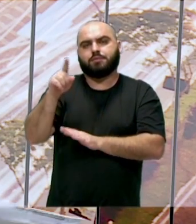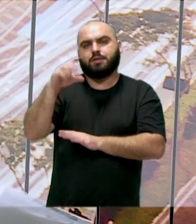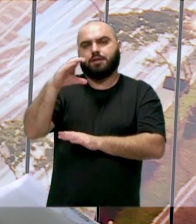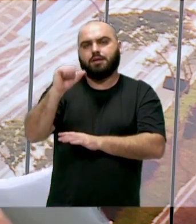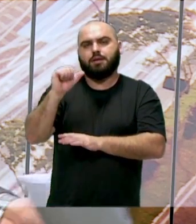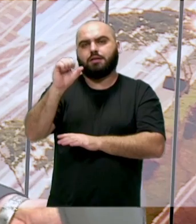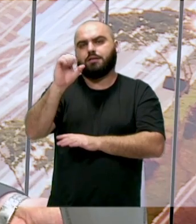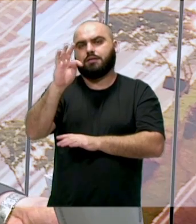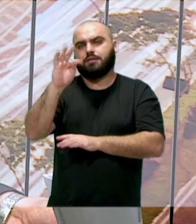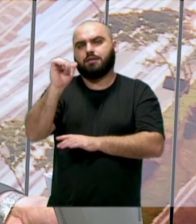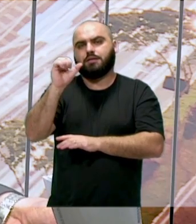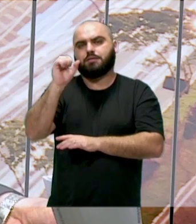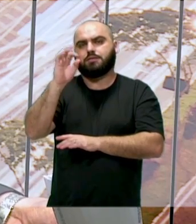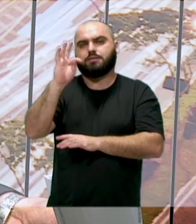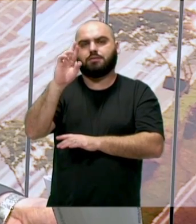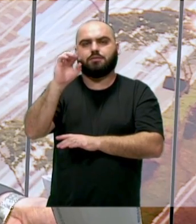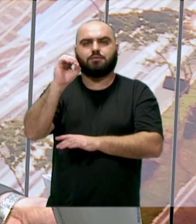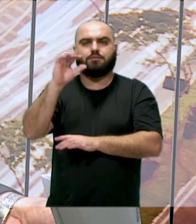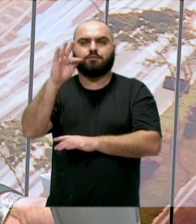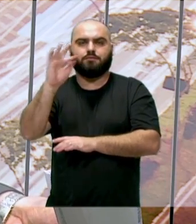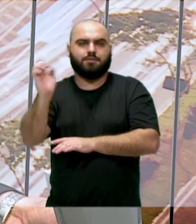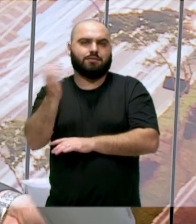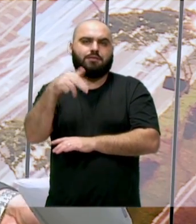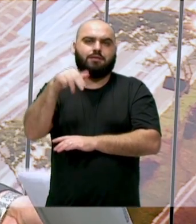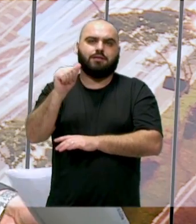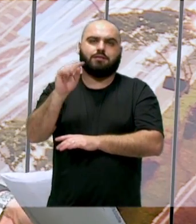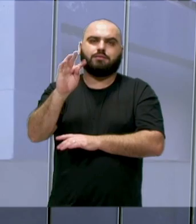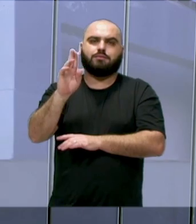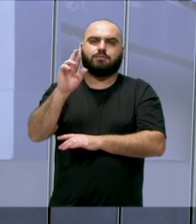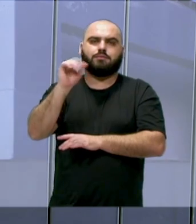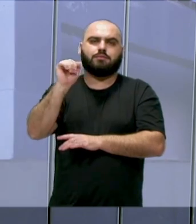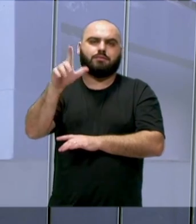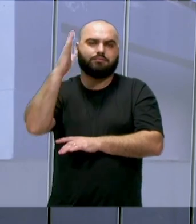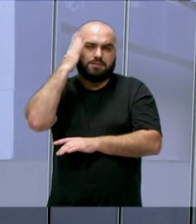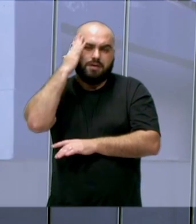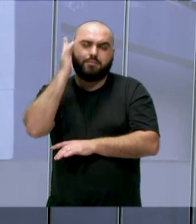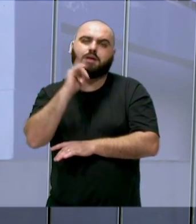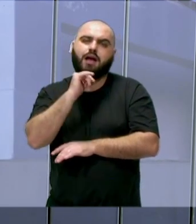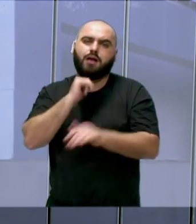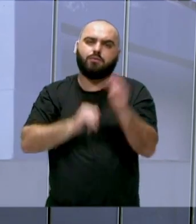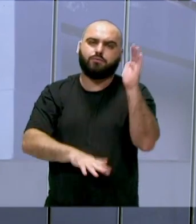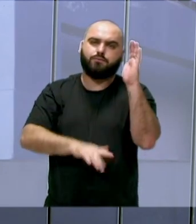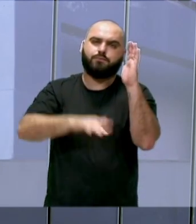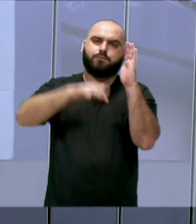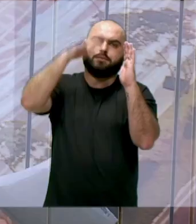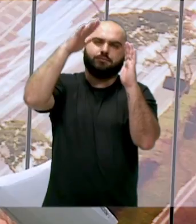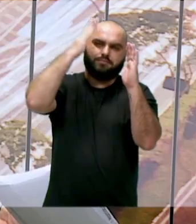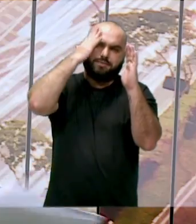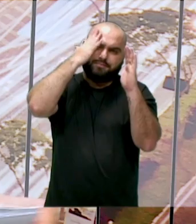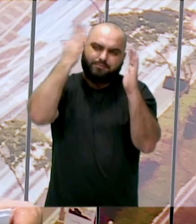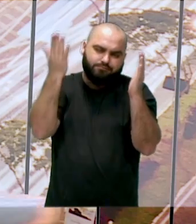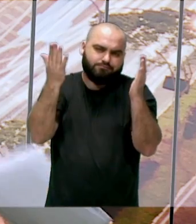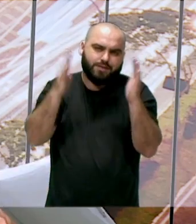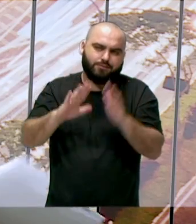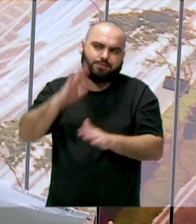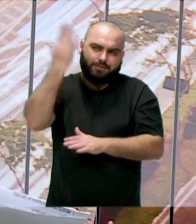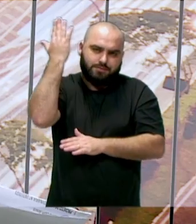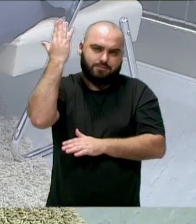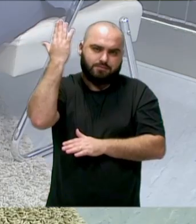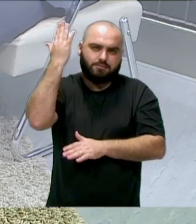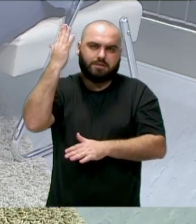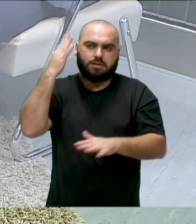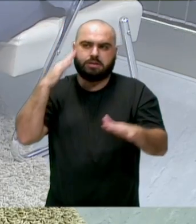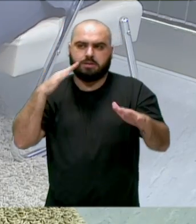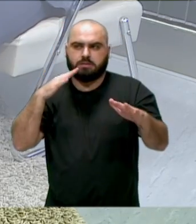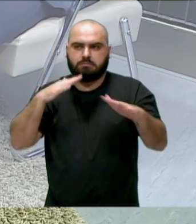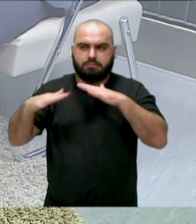no município nós temos, né? No caso, as enchentes que se vêm de décadas em décadas aí e acaba abalando um pouco a estrutura